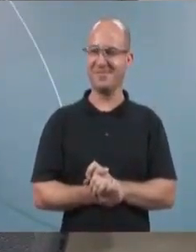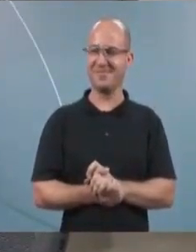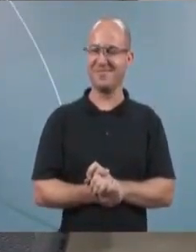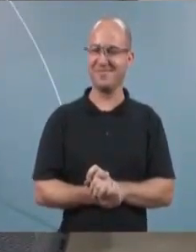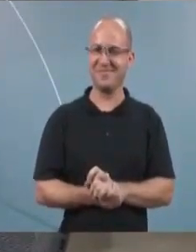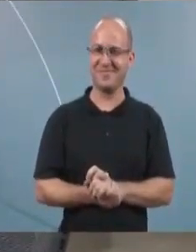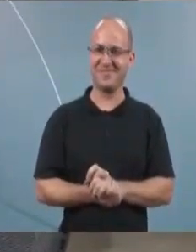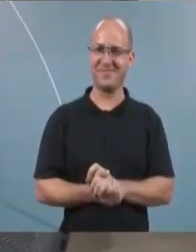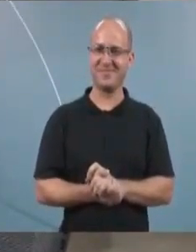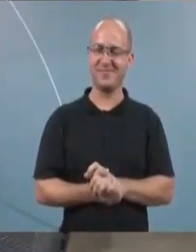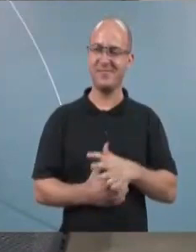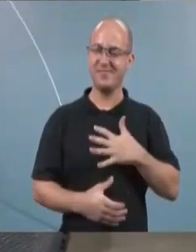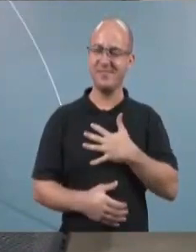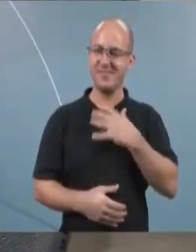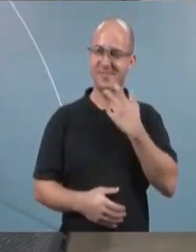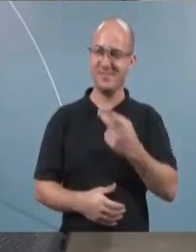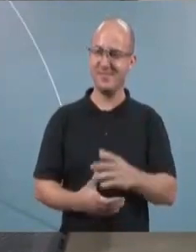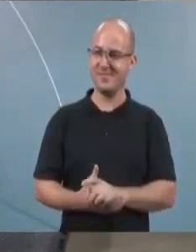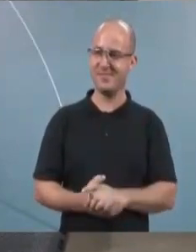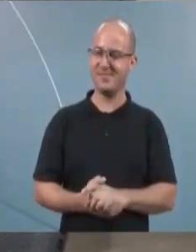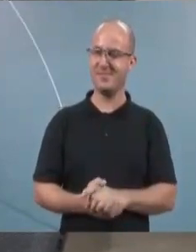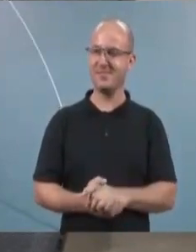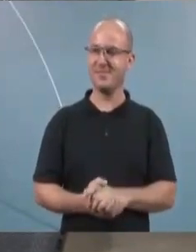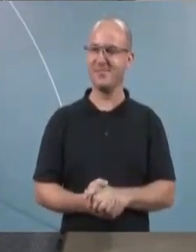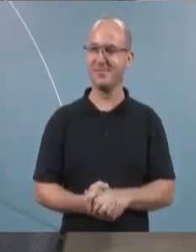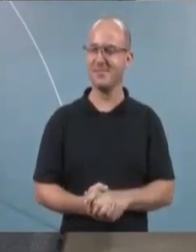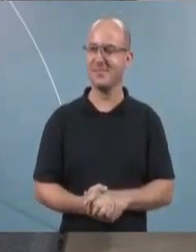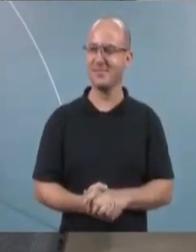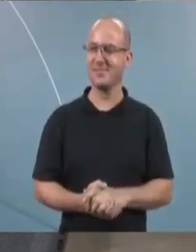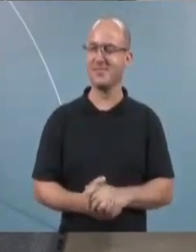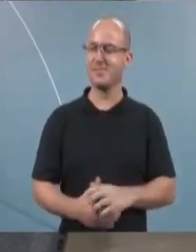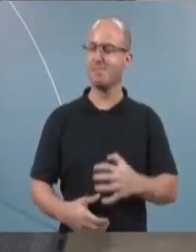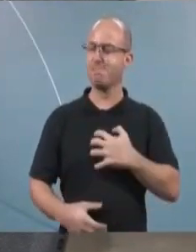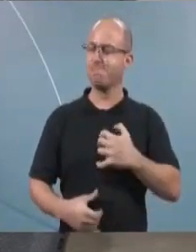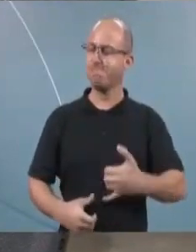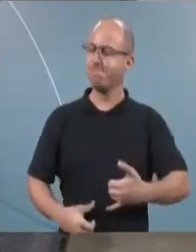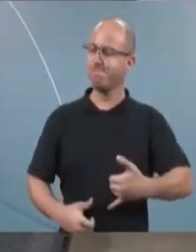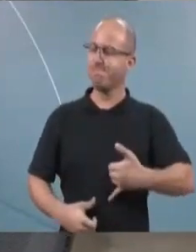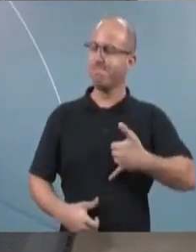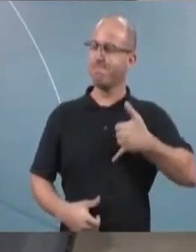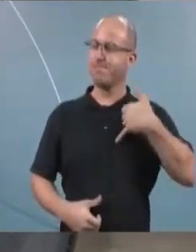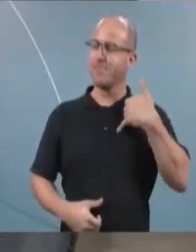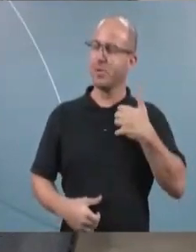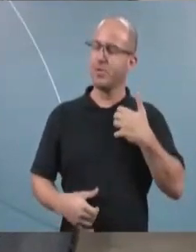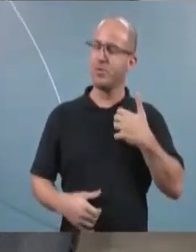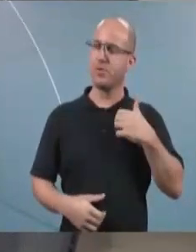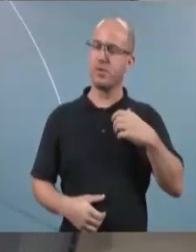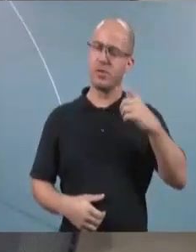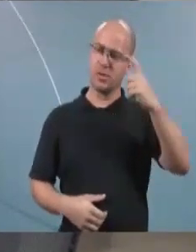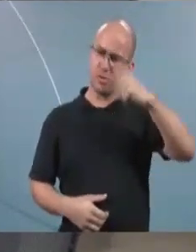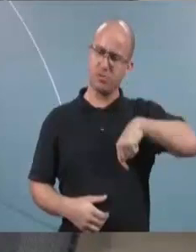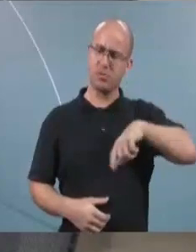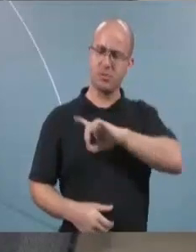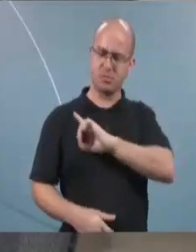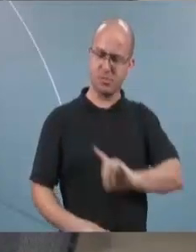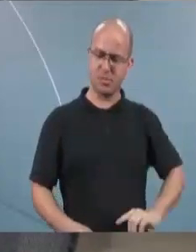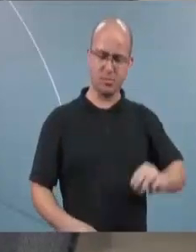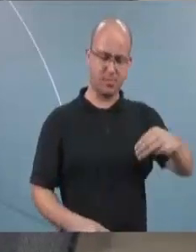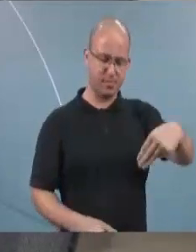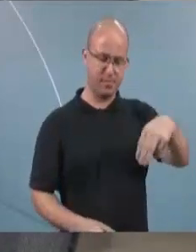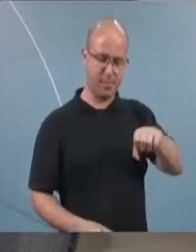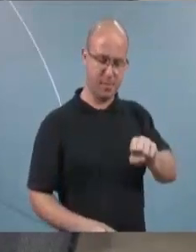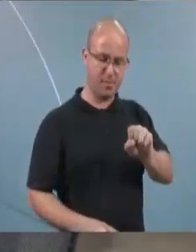aqui eu seguirei com muito orgulho de dizer que sou a deputada do MST sou a